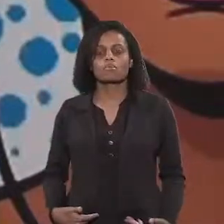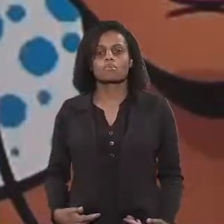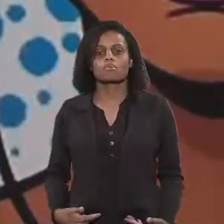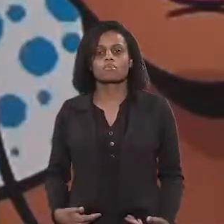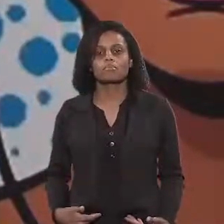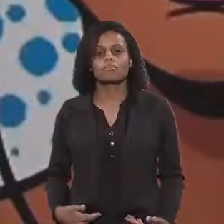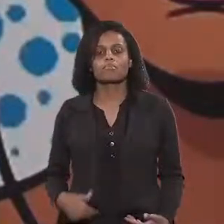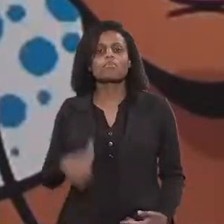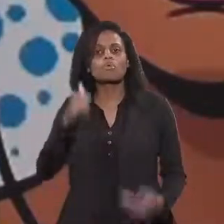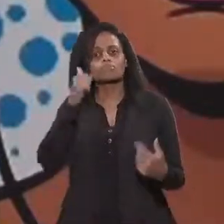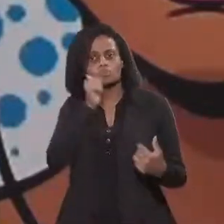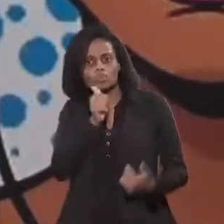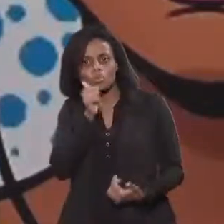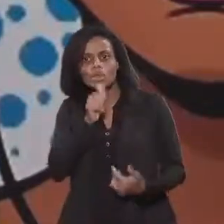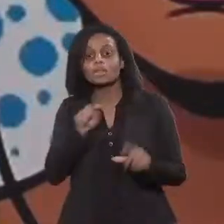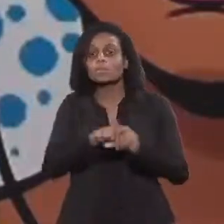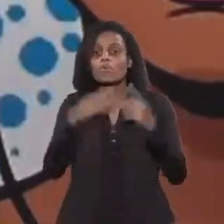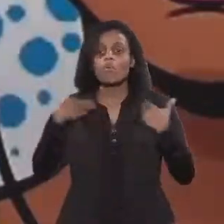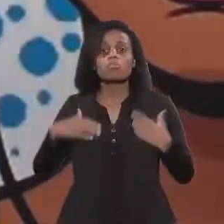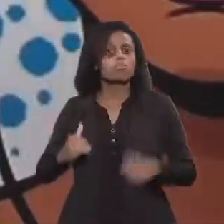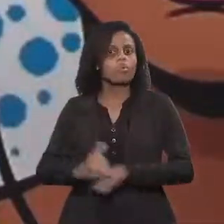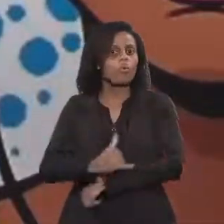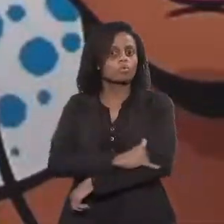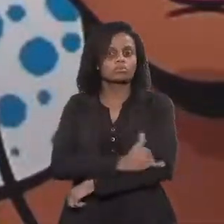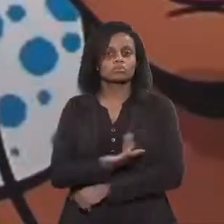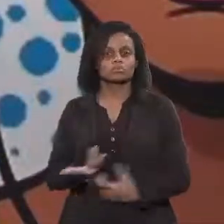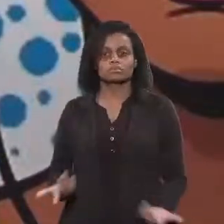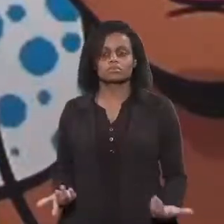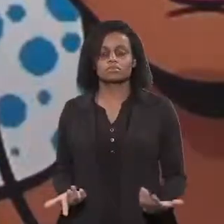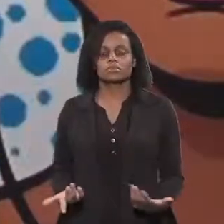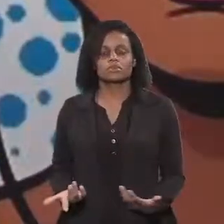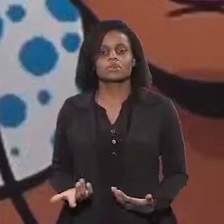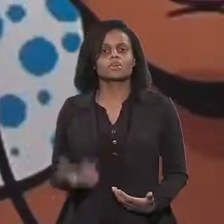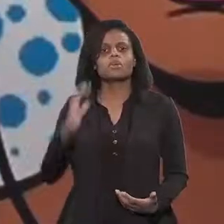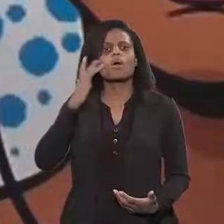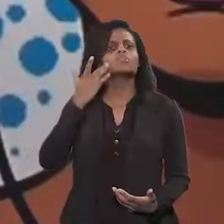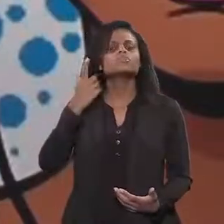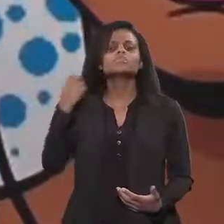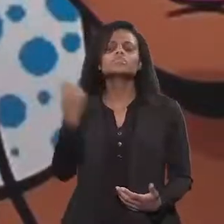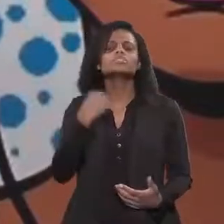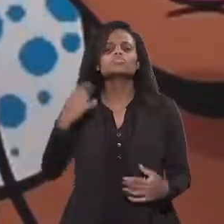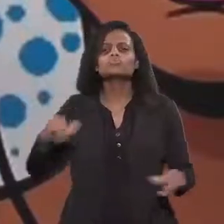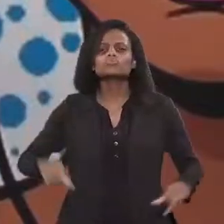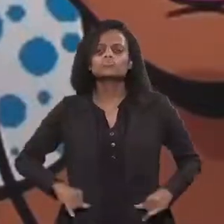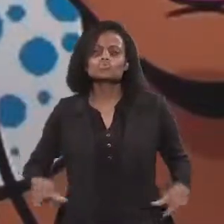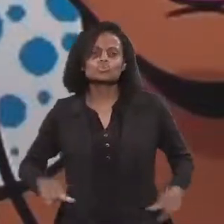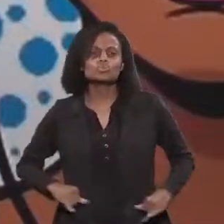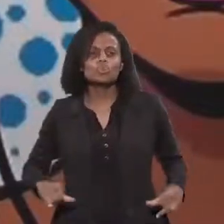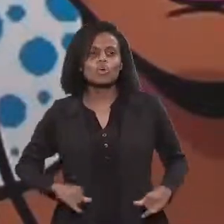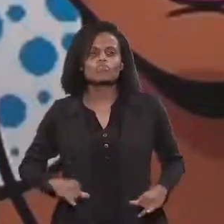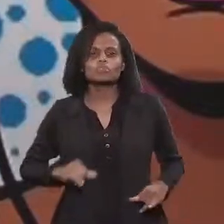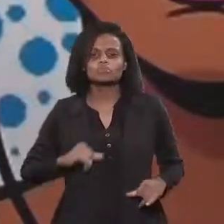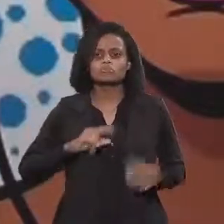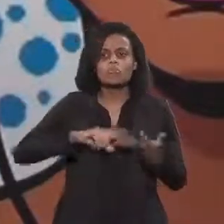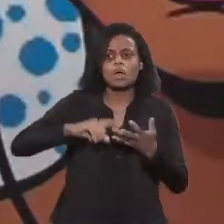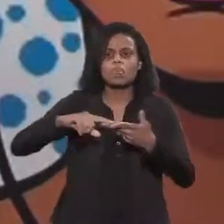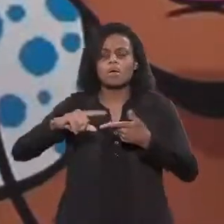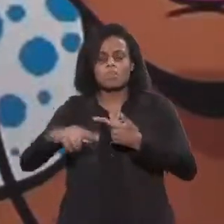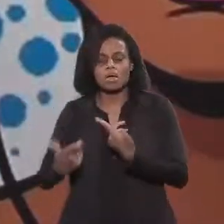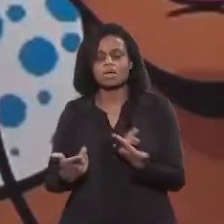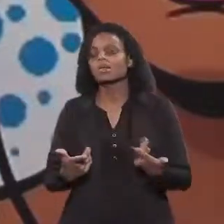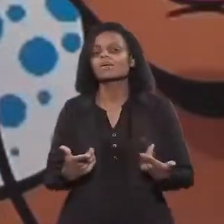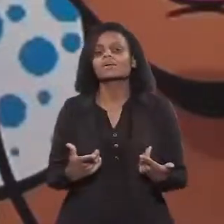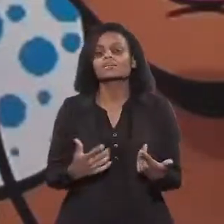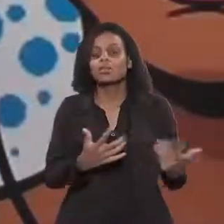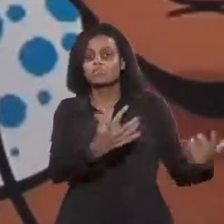corpo com um corpo feminino e com um corpo gordo, por exemplo, de estar no mundo, assim. Então, acho que a gente acaba sofrendo de vários lados,